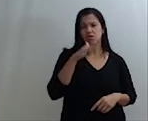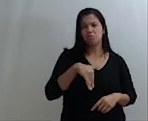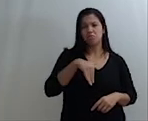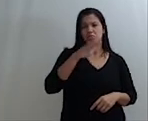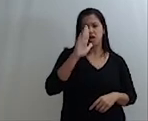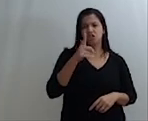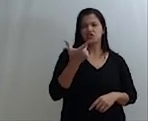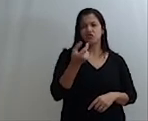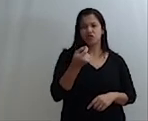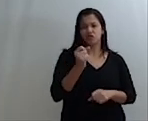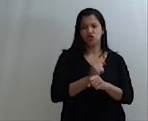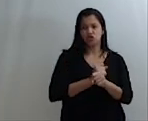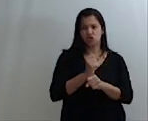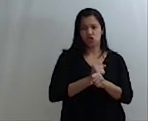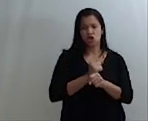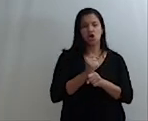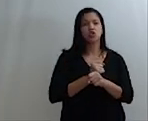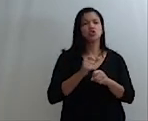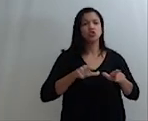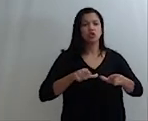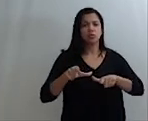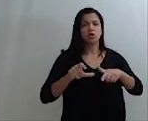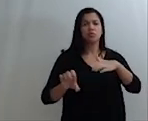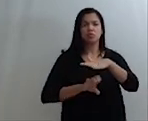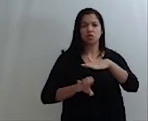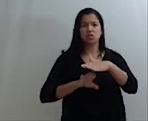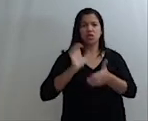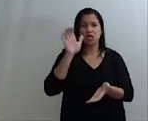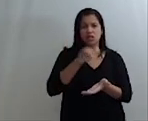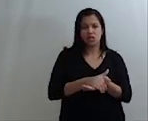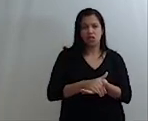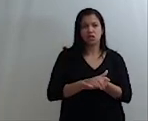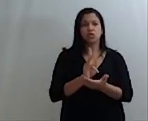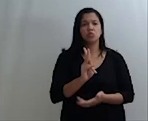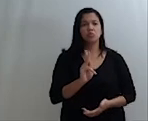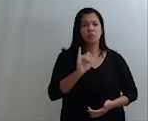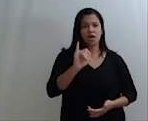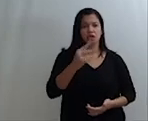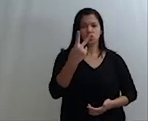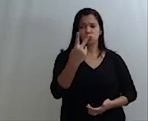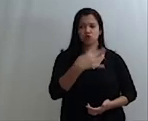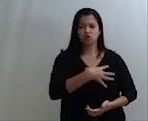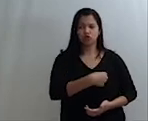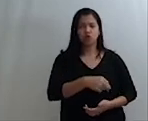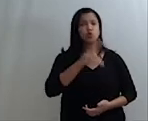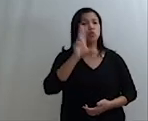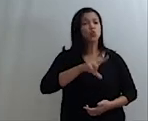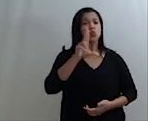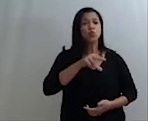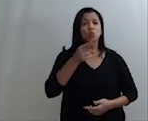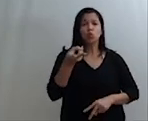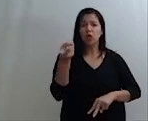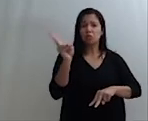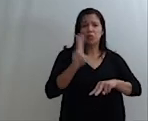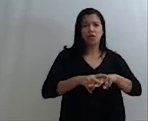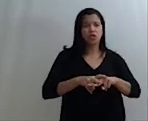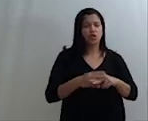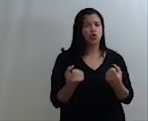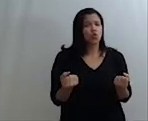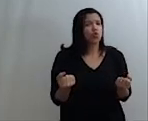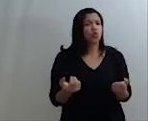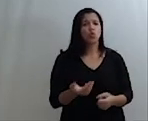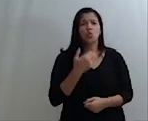empresário casado pai de dois filhos sendo primário não pode receber o mesmo tratamento do que aqueles que